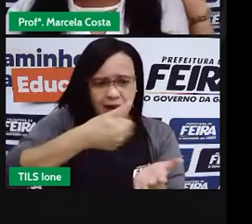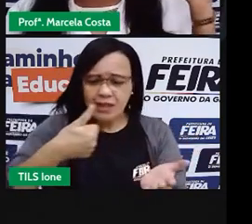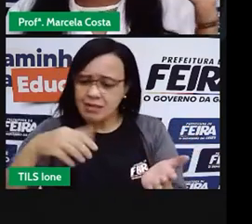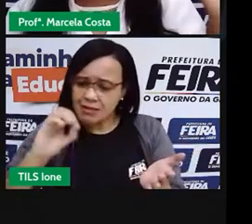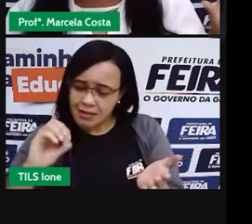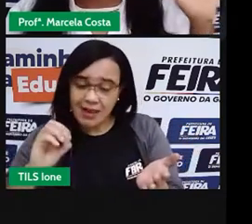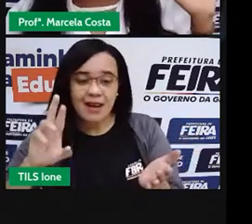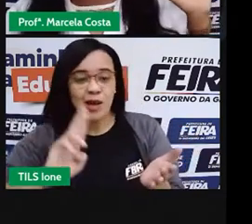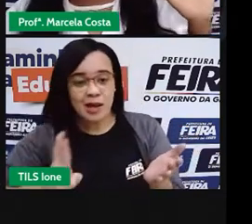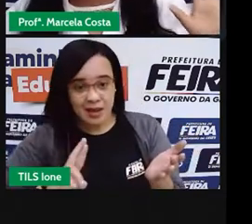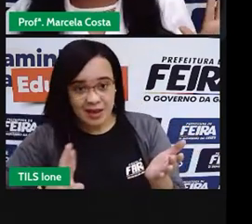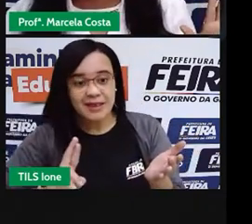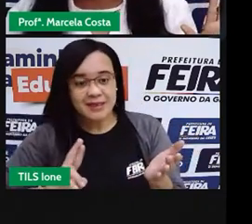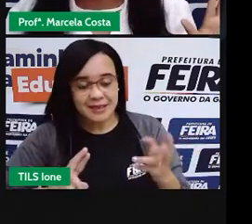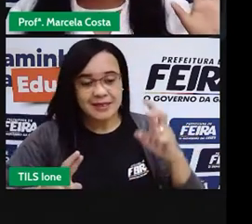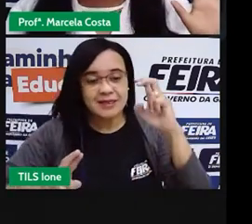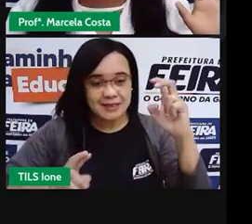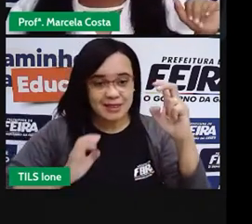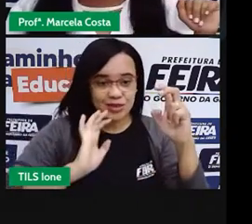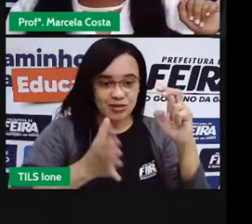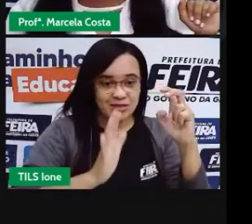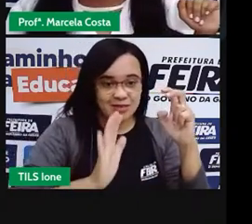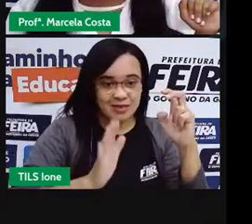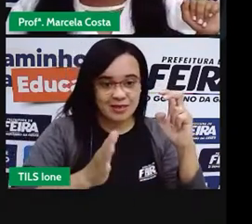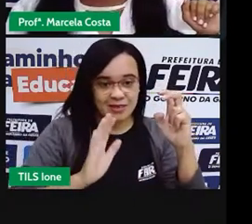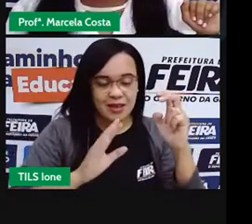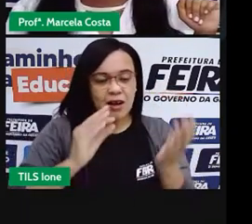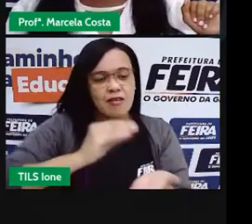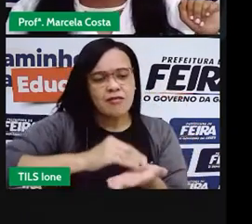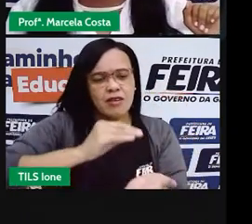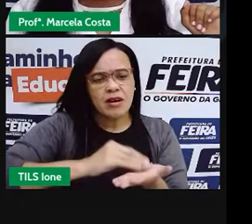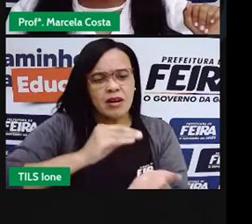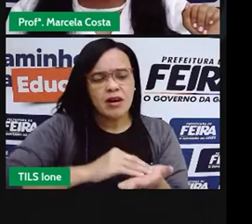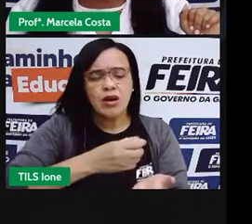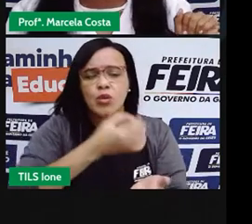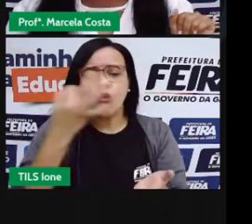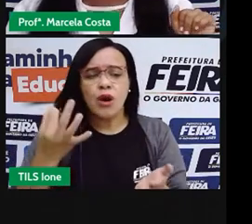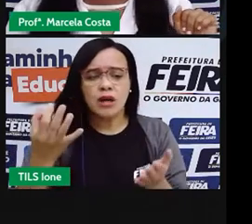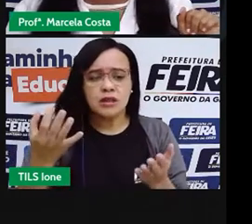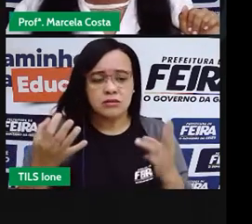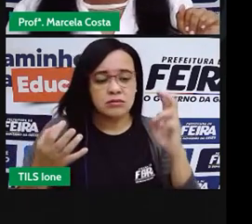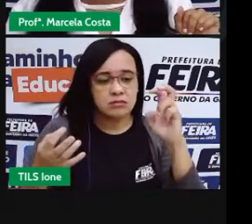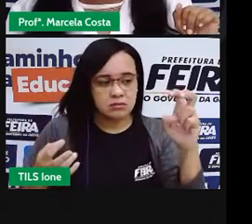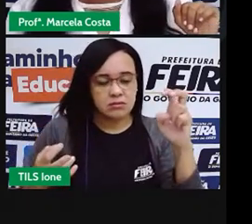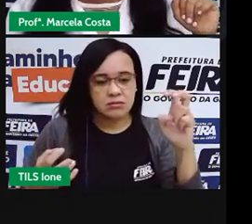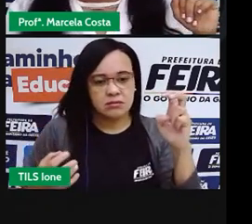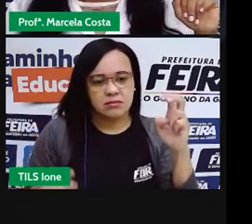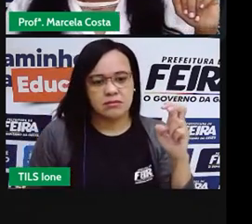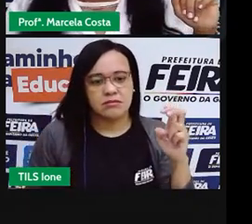Então, ele já tem aqui, ó, 5. Então, vamos ver quanto é que falta para fazer 10.